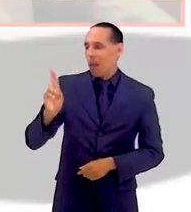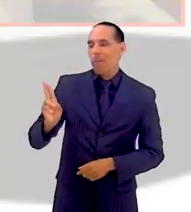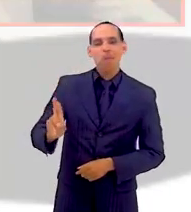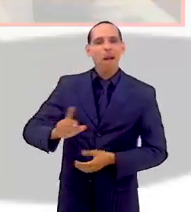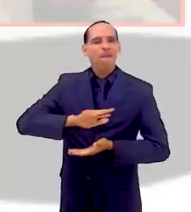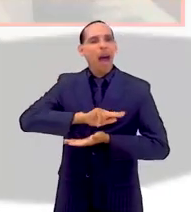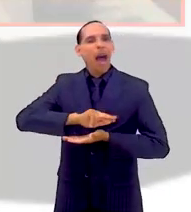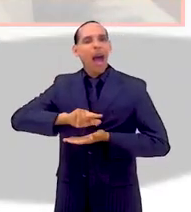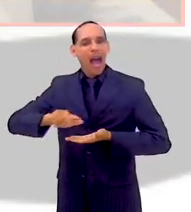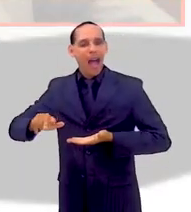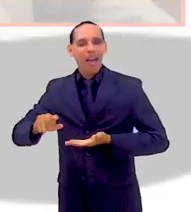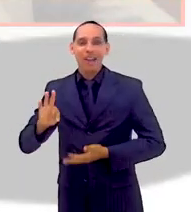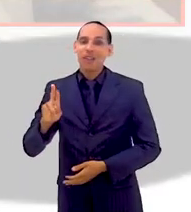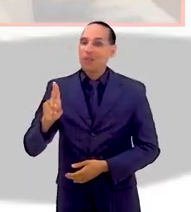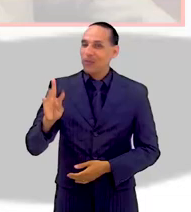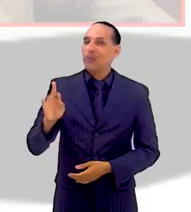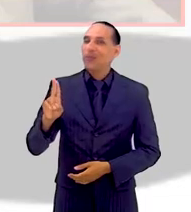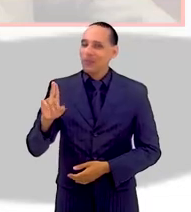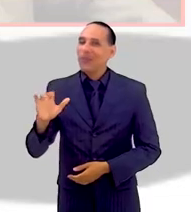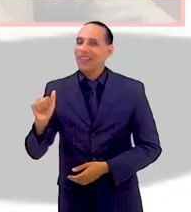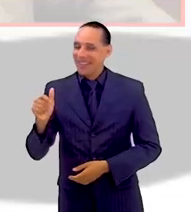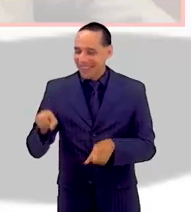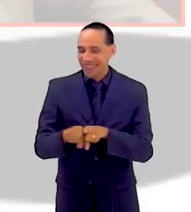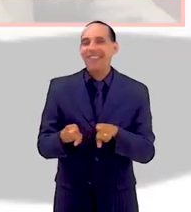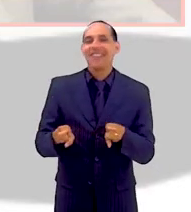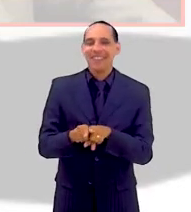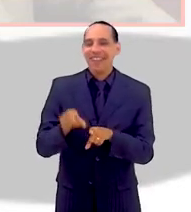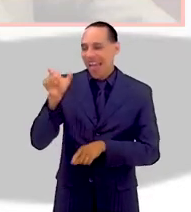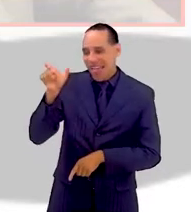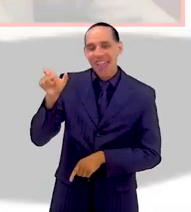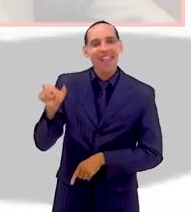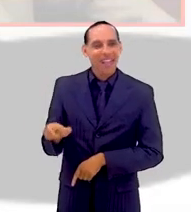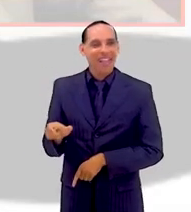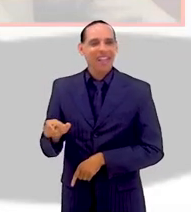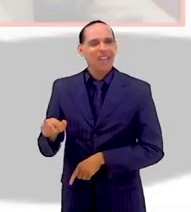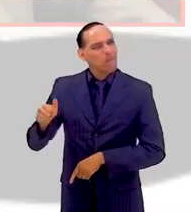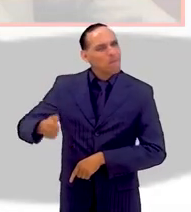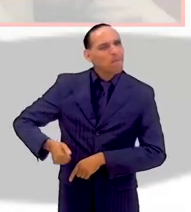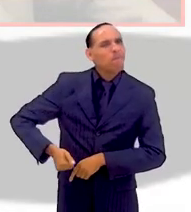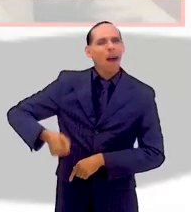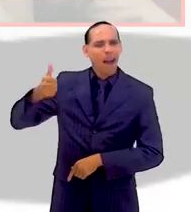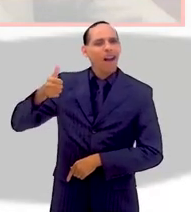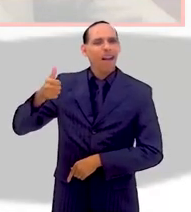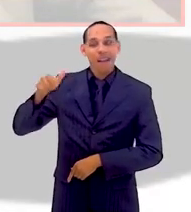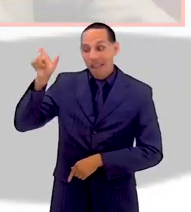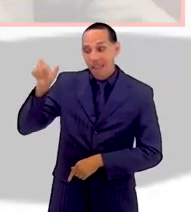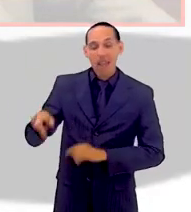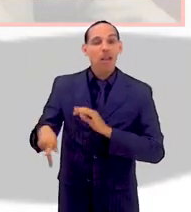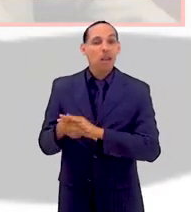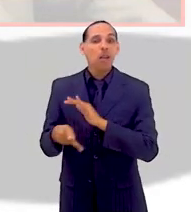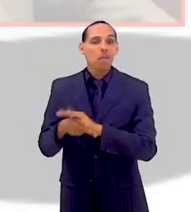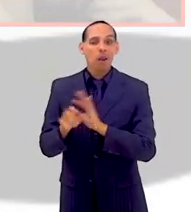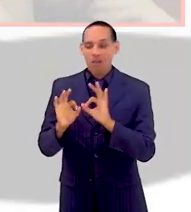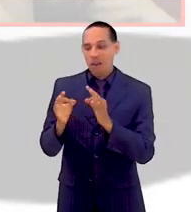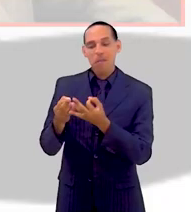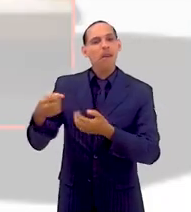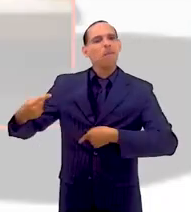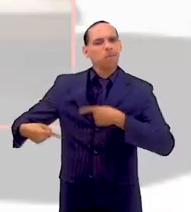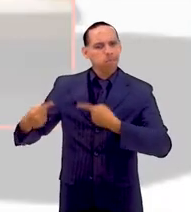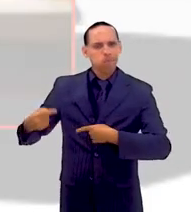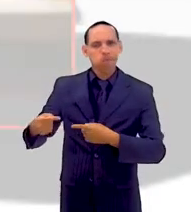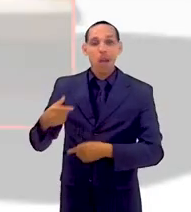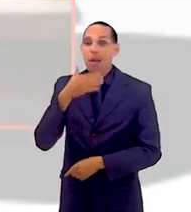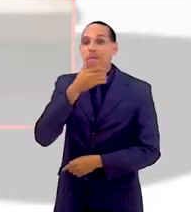serem citados, né? O Tutuca seria o próximo, até porque ele também, ele mais ainda, é até oriundo de uma família de políticos, o pai